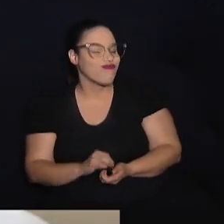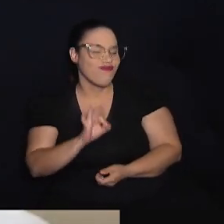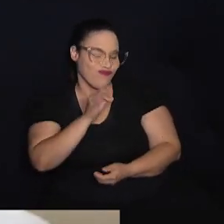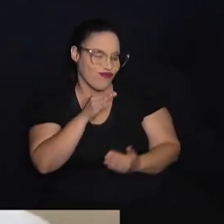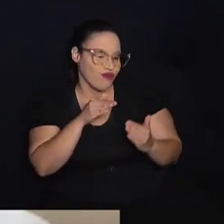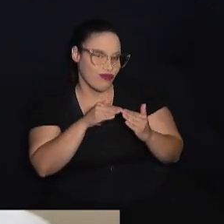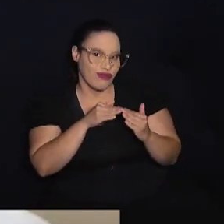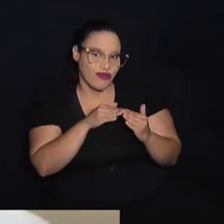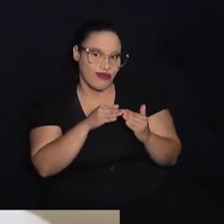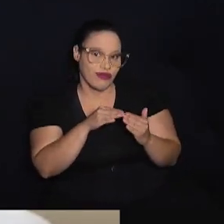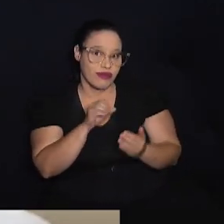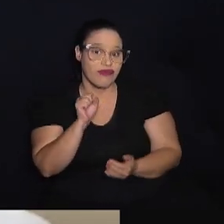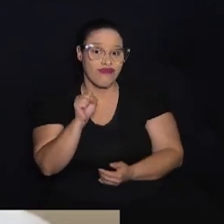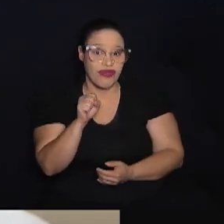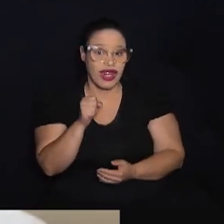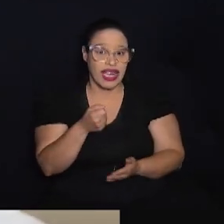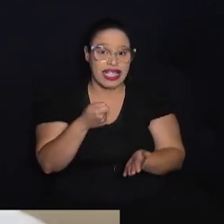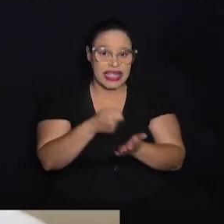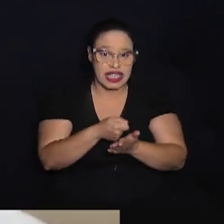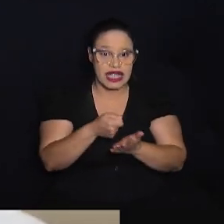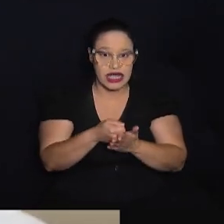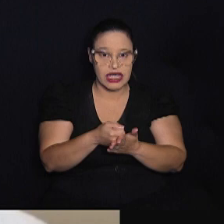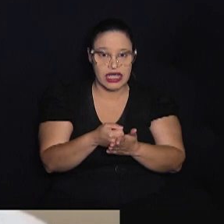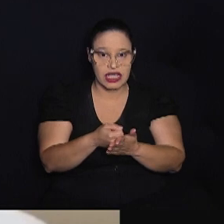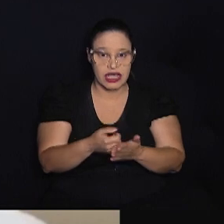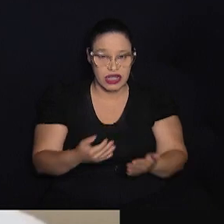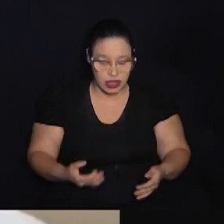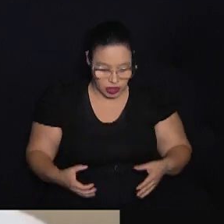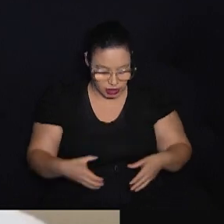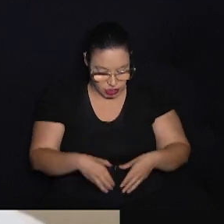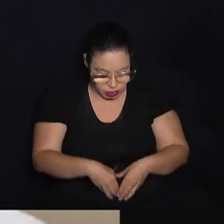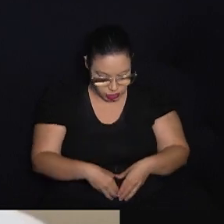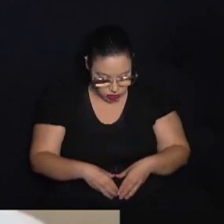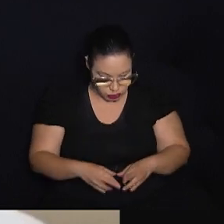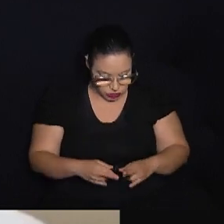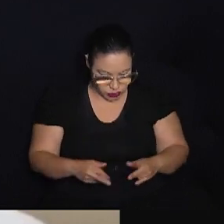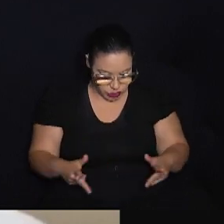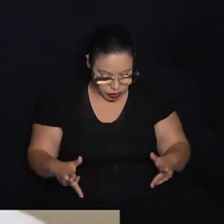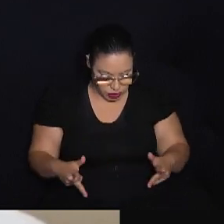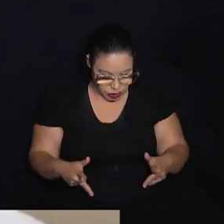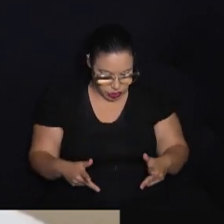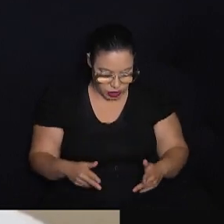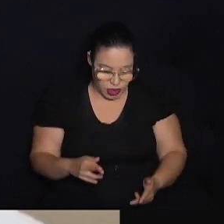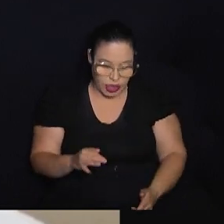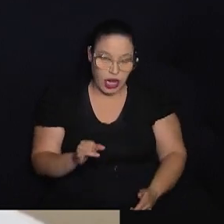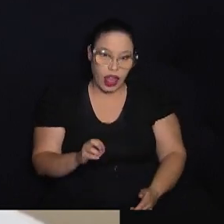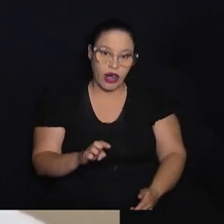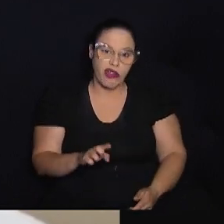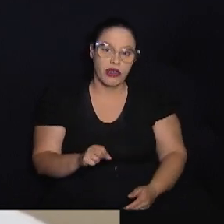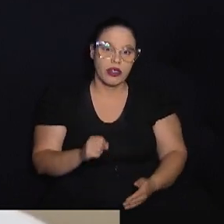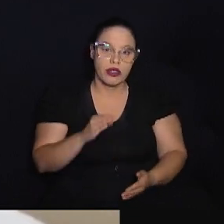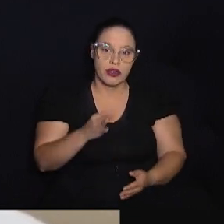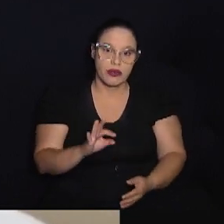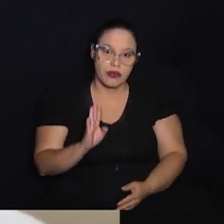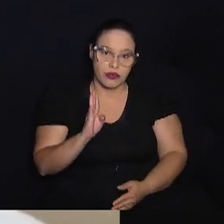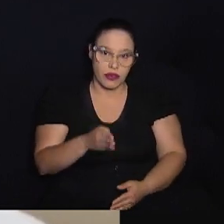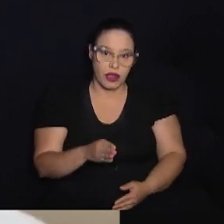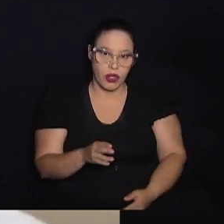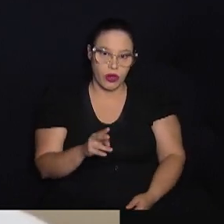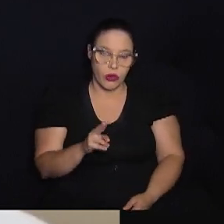Perfeito. Sim, pelo fato de, assim, dentro da bexiga, a gente tem várias células lá dentro. O principal tipo de tumor da bexiga é o